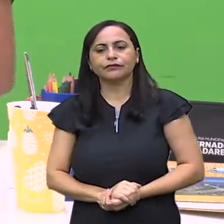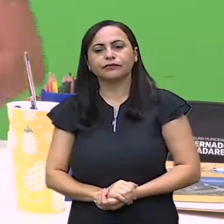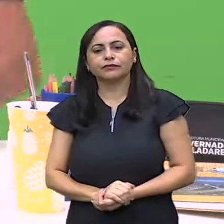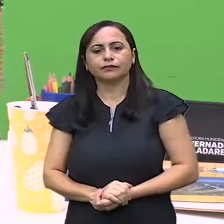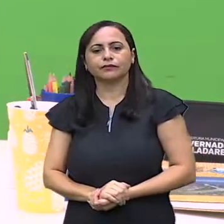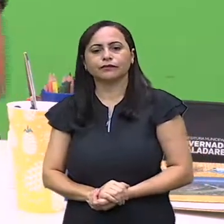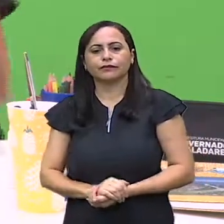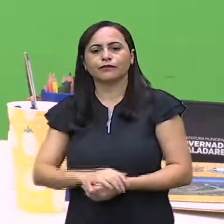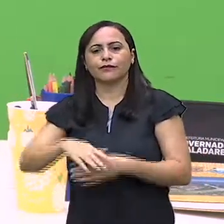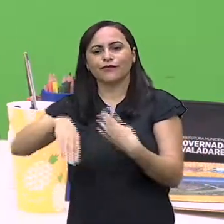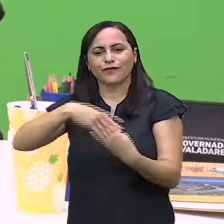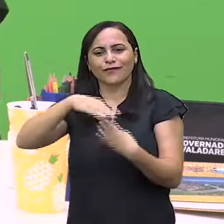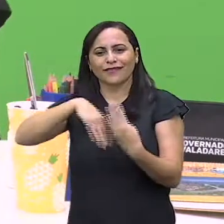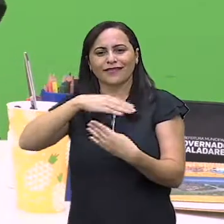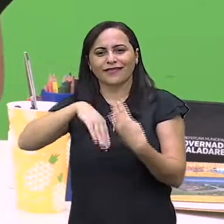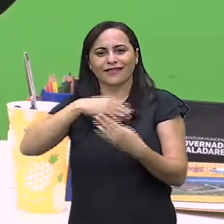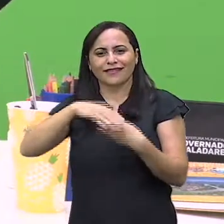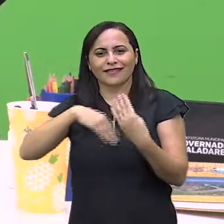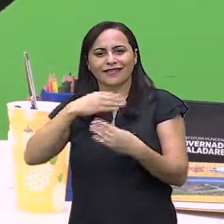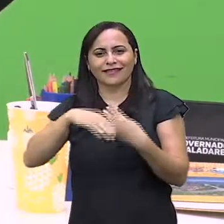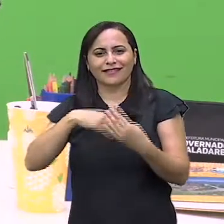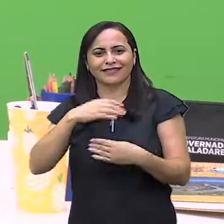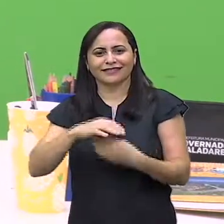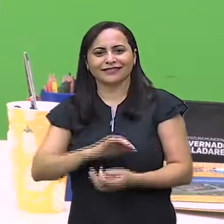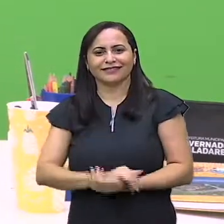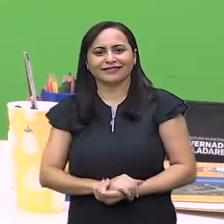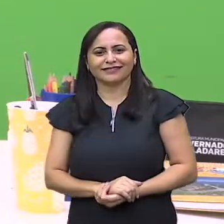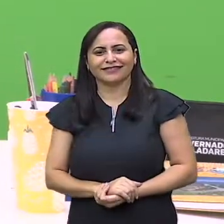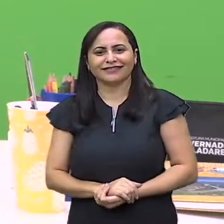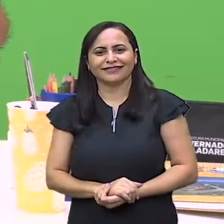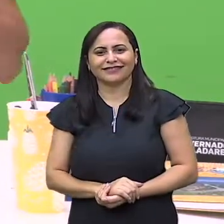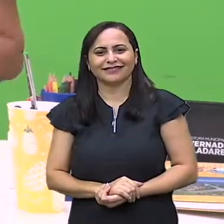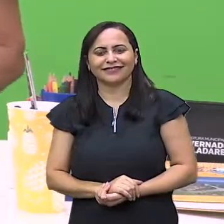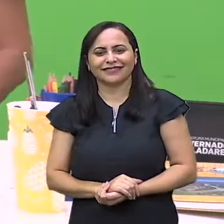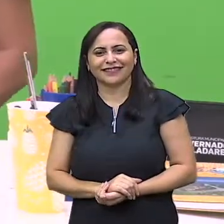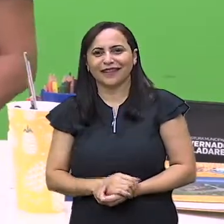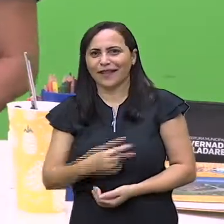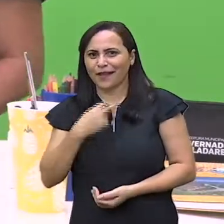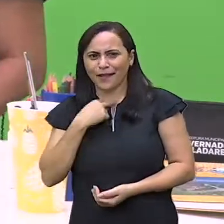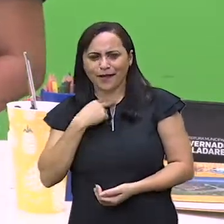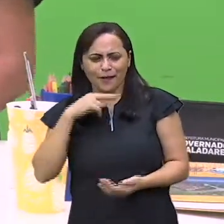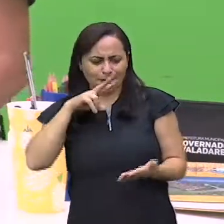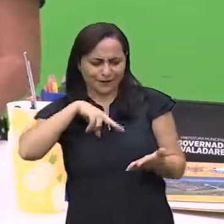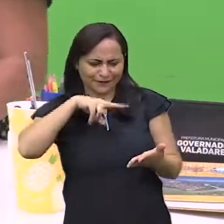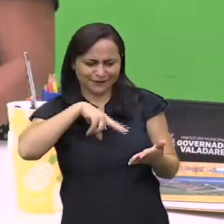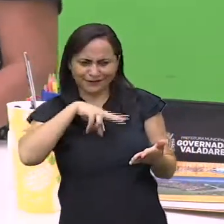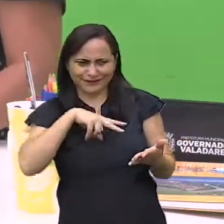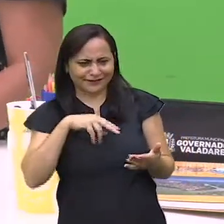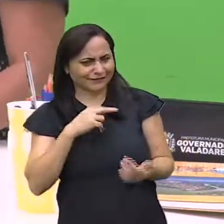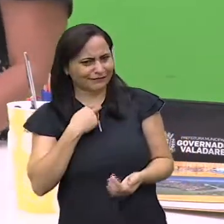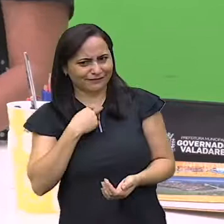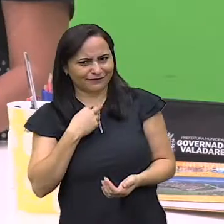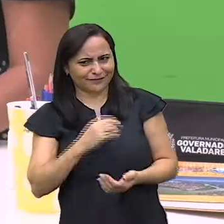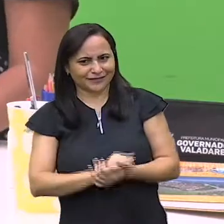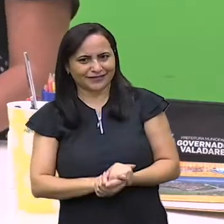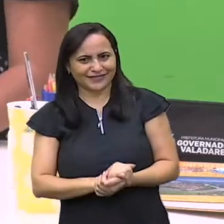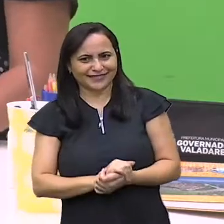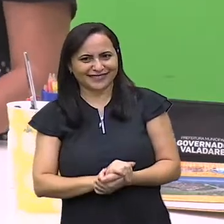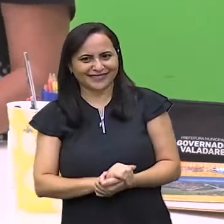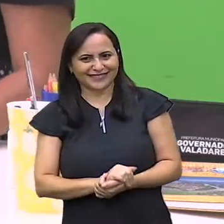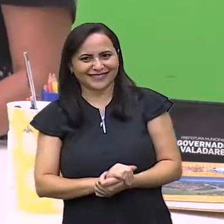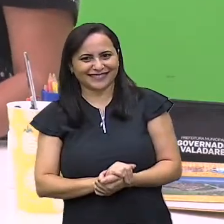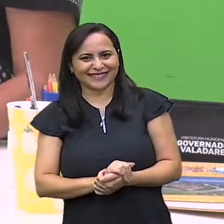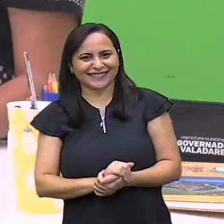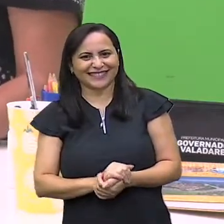Vamos embaralhar. Não pode ler, hein? Tá bom. Vamos, pedra, papel, tesoura de novo? Pedra, pra...